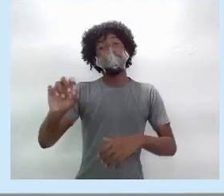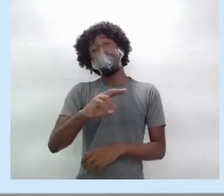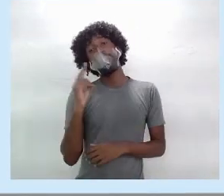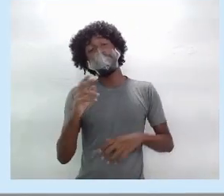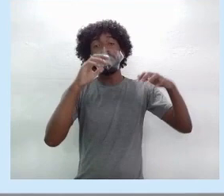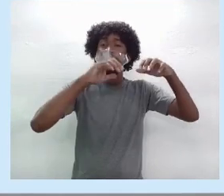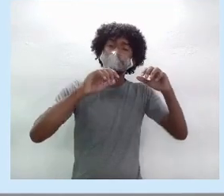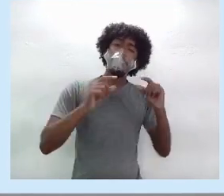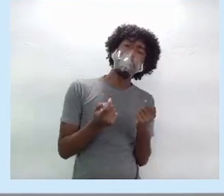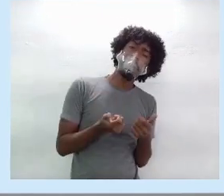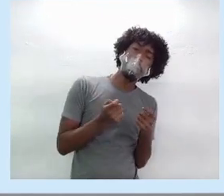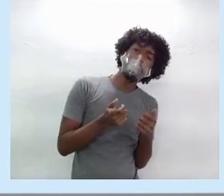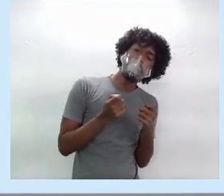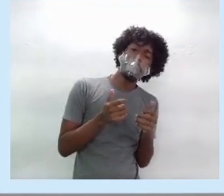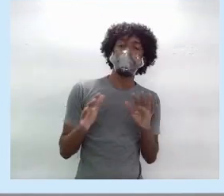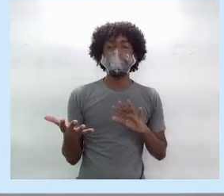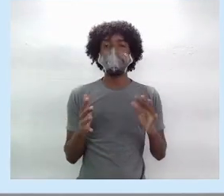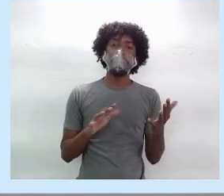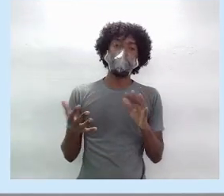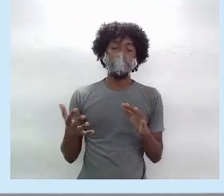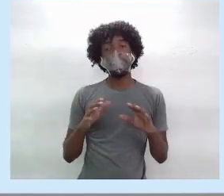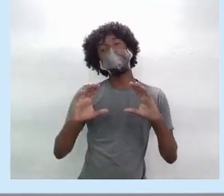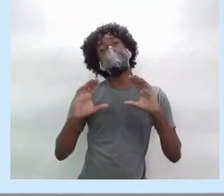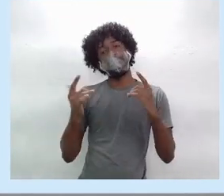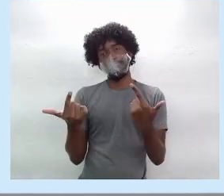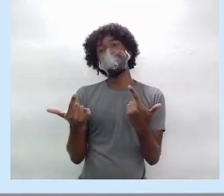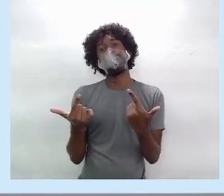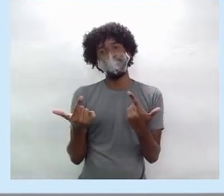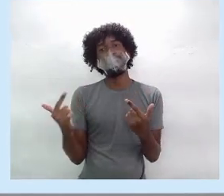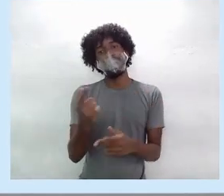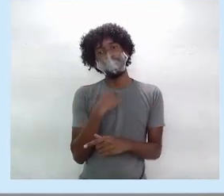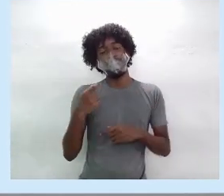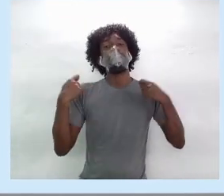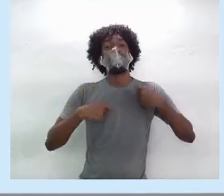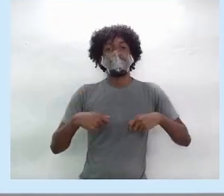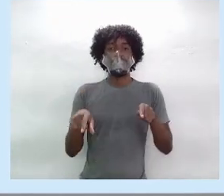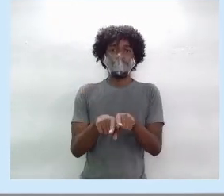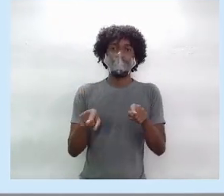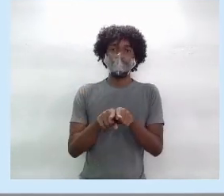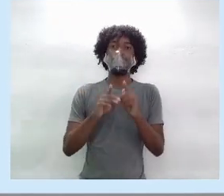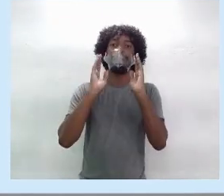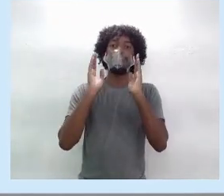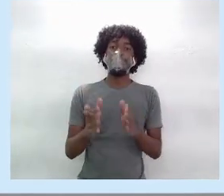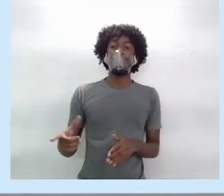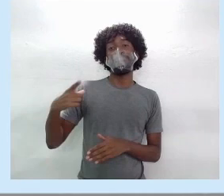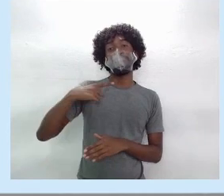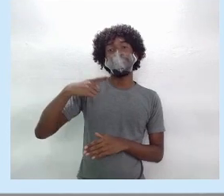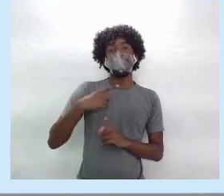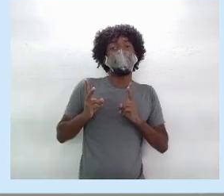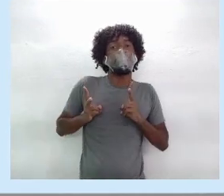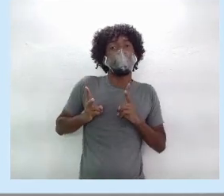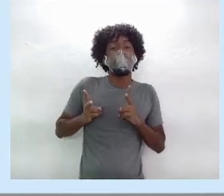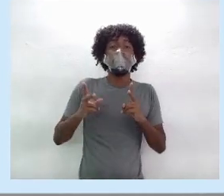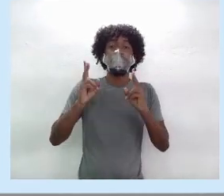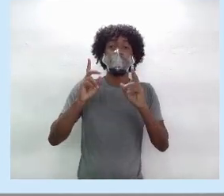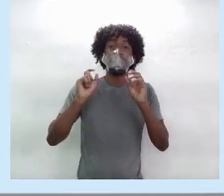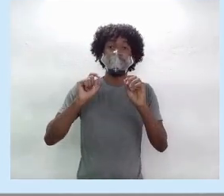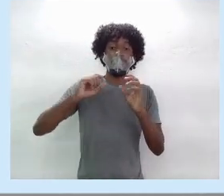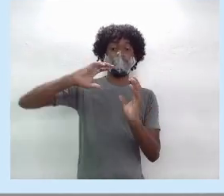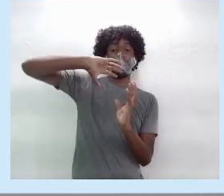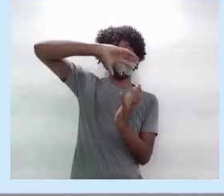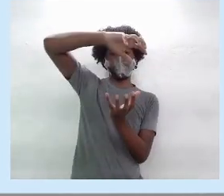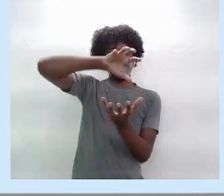pouca chuva. E é lógico que a gente tem também o que a gente chama de continentalidade